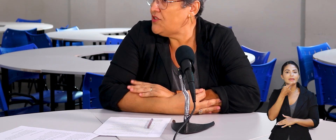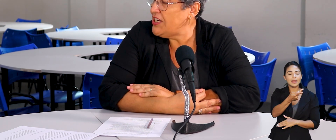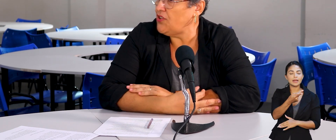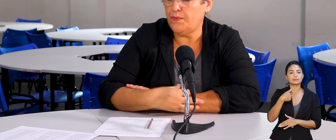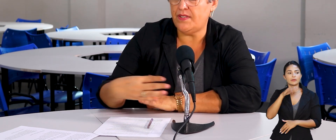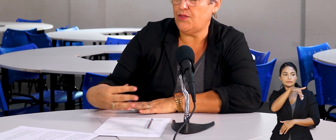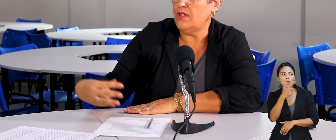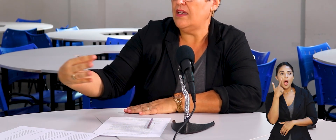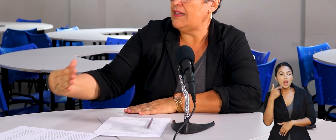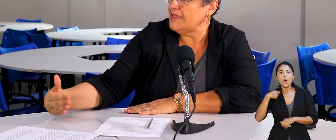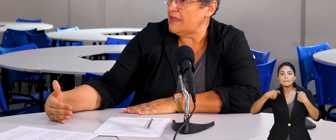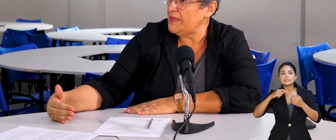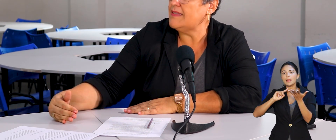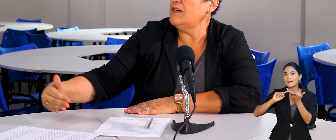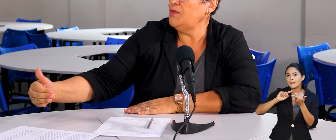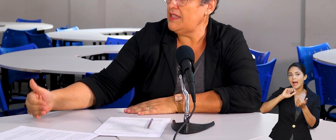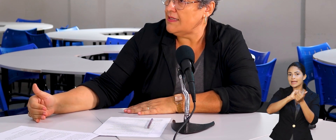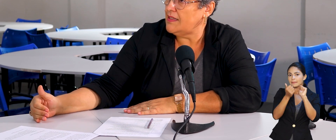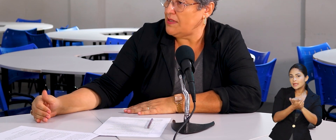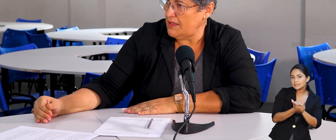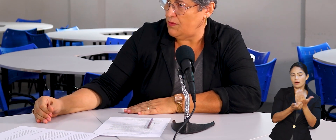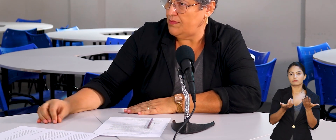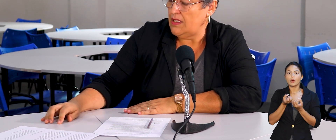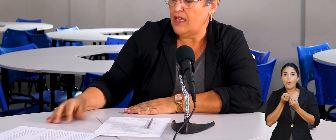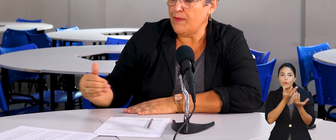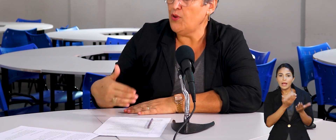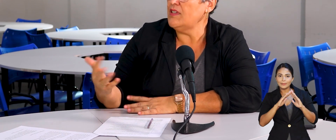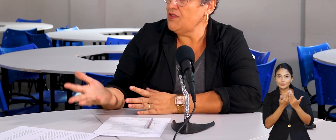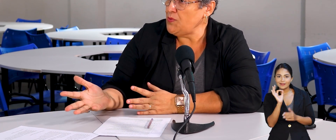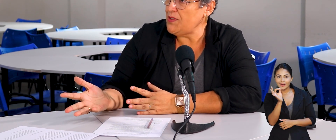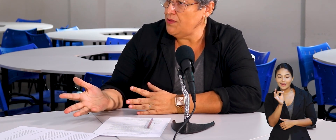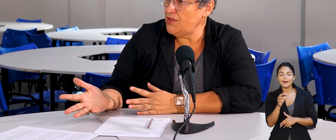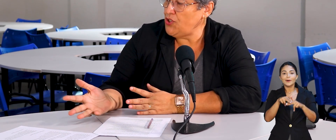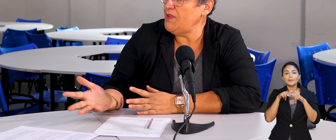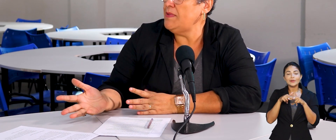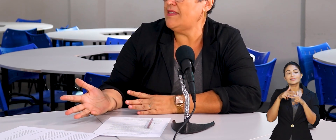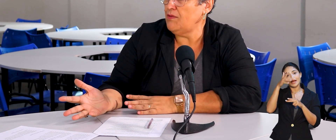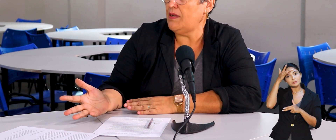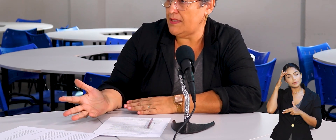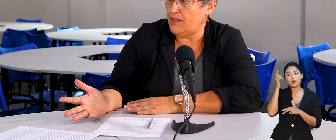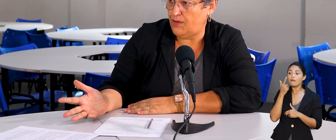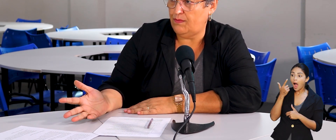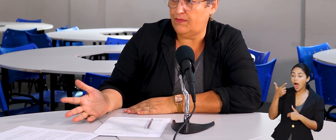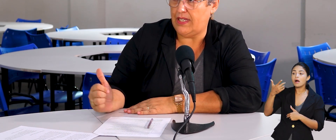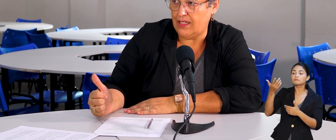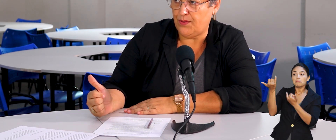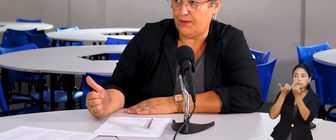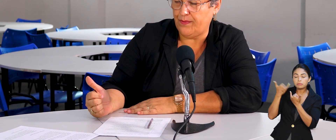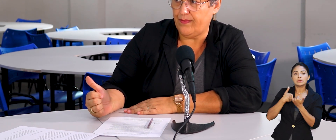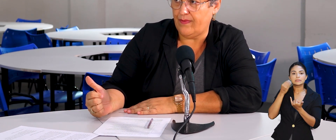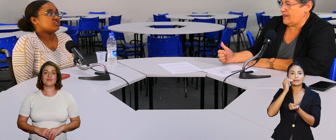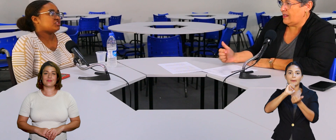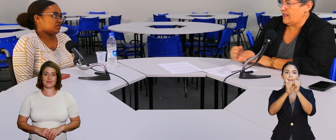e dizer, gente, olha, eu preciso dessa adaptação ou dessa adequação. Uhum. E aí, por conta disso, as pessoas disponibilizaram o que era preciso. É